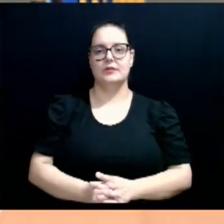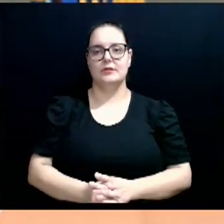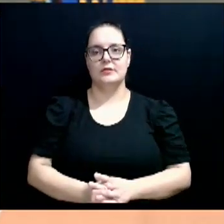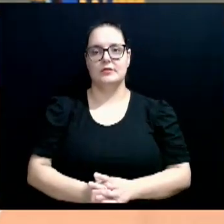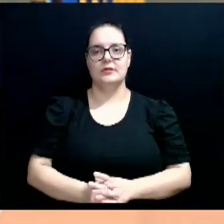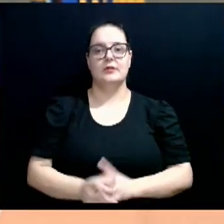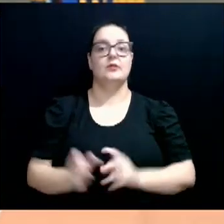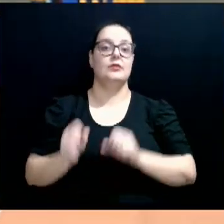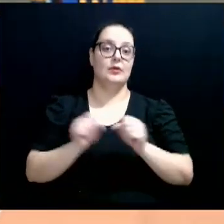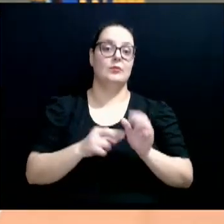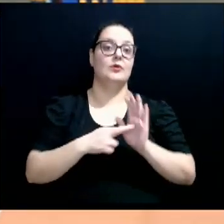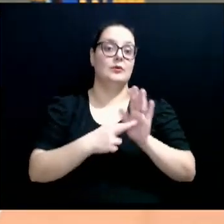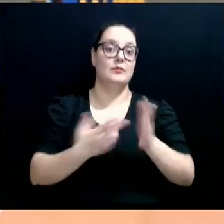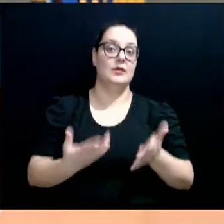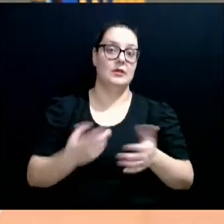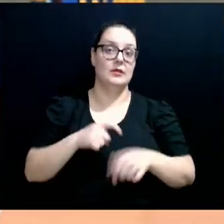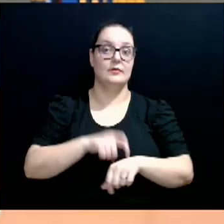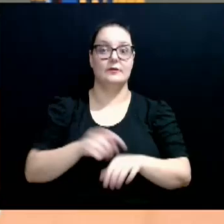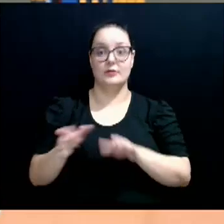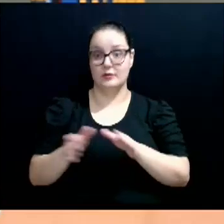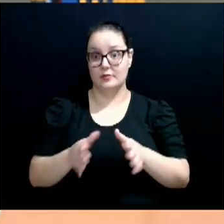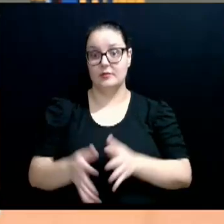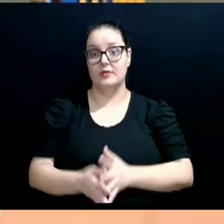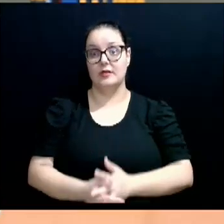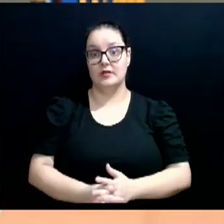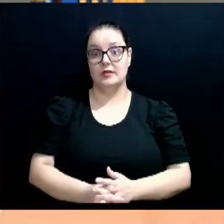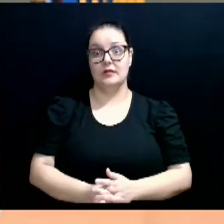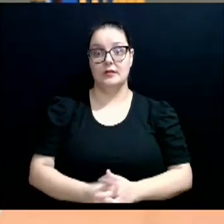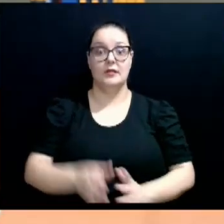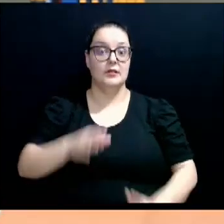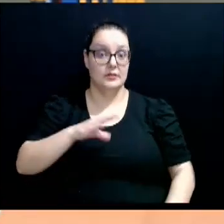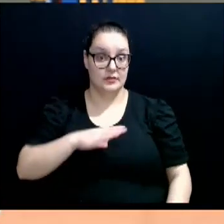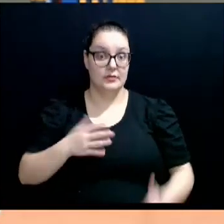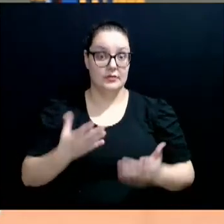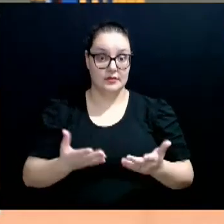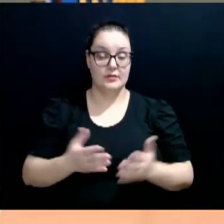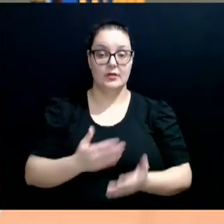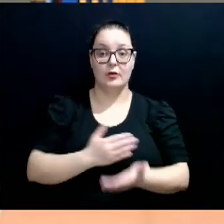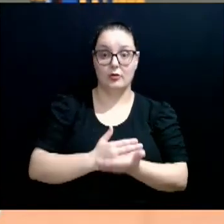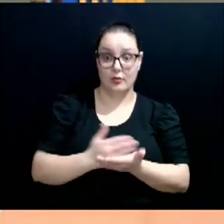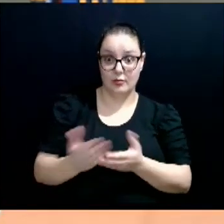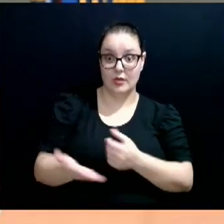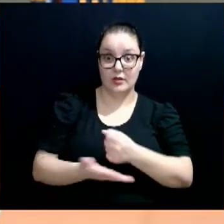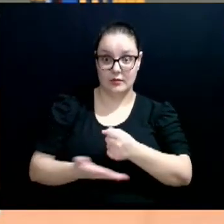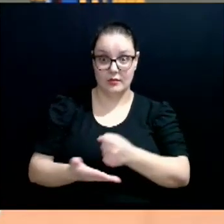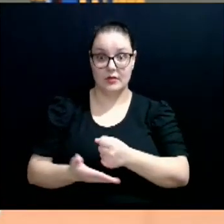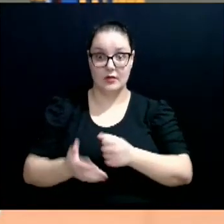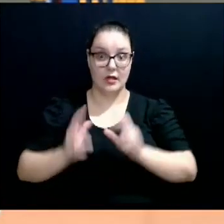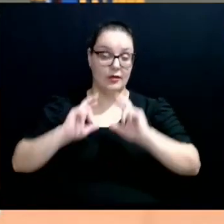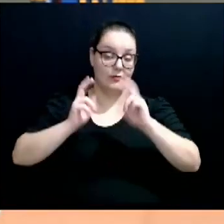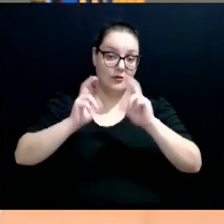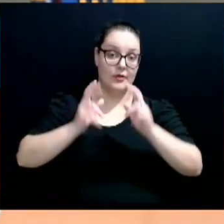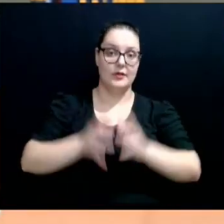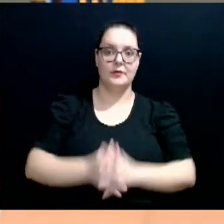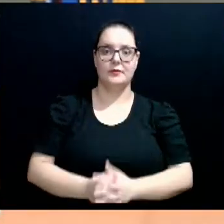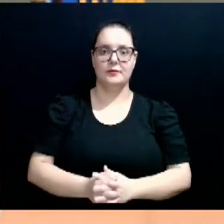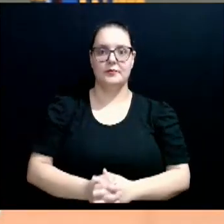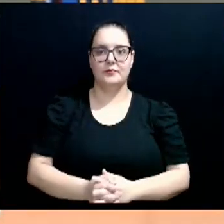representando nesse momento o time, né, e a cidade onde eu comecei basicamente a jogar vôlei, isso de alguma